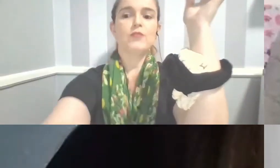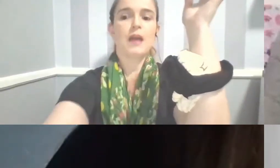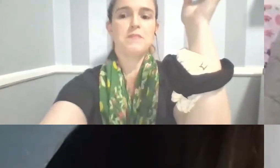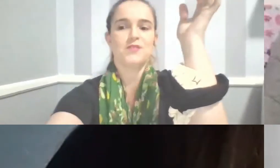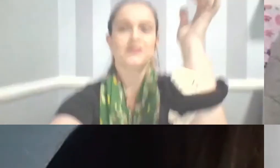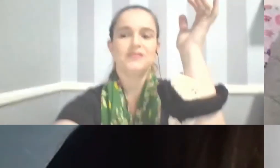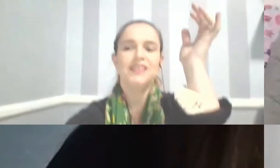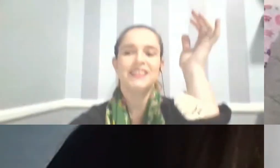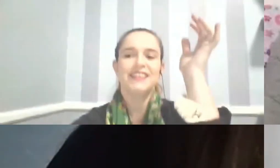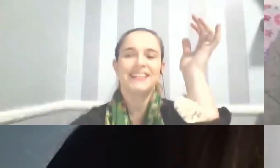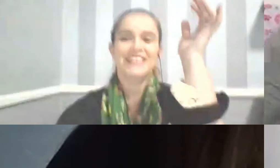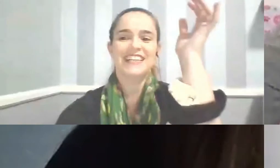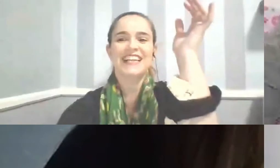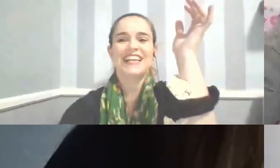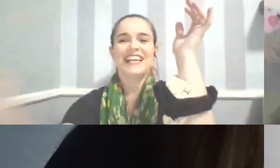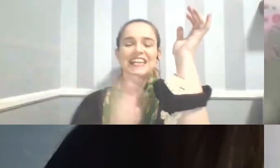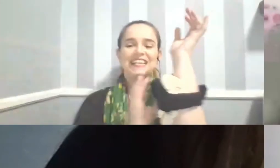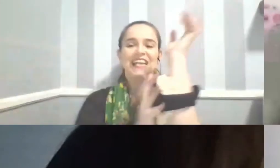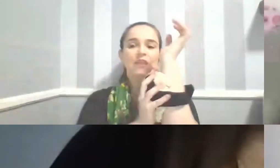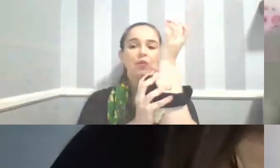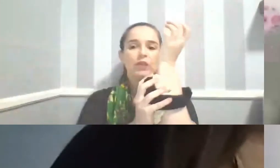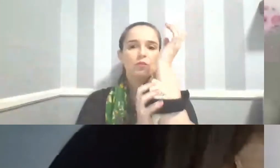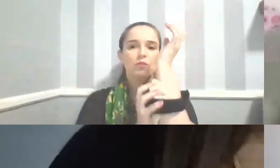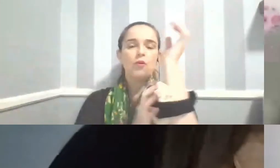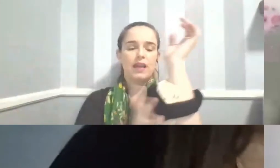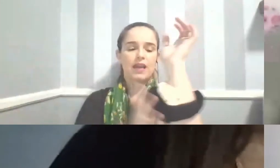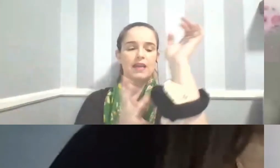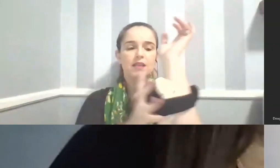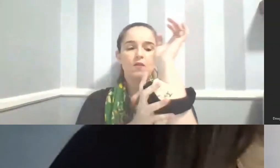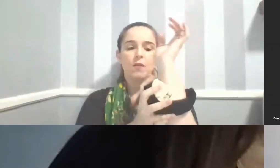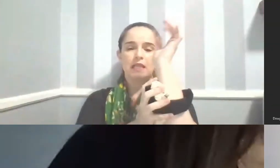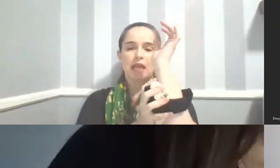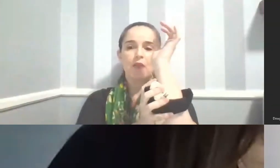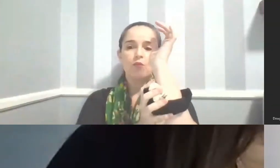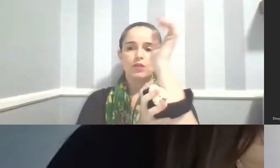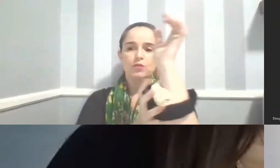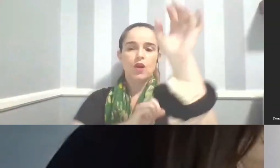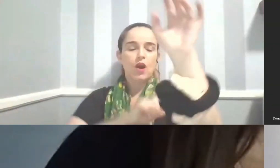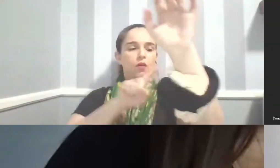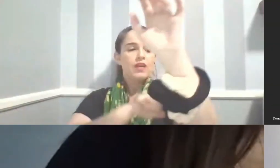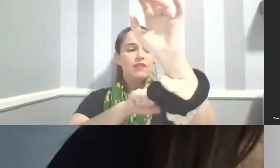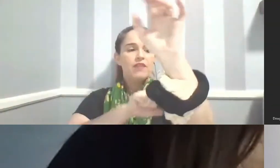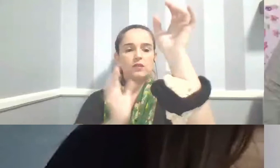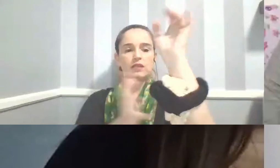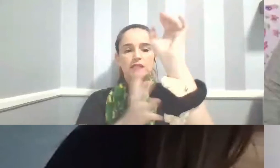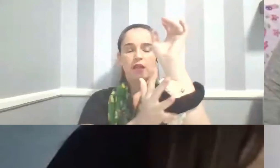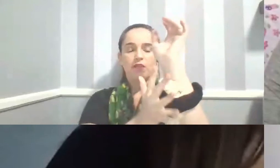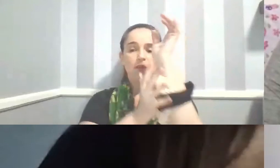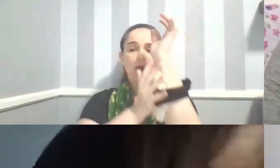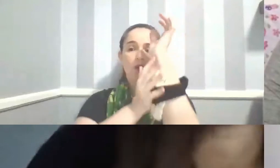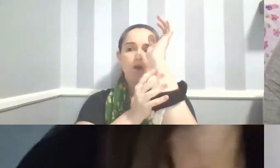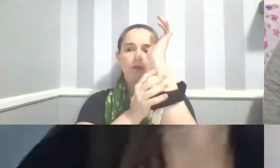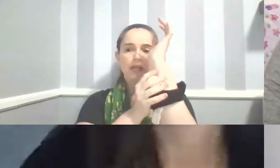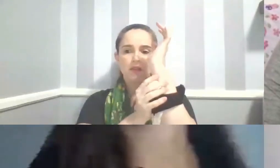No meio do caminho, né? Nem muito, porque se eu apertar muito, o que vai acontecer? Eu